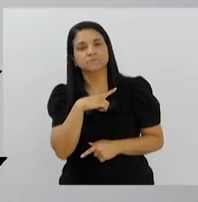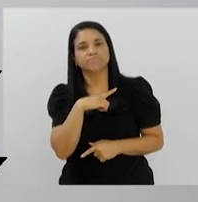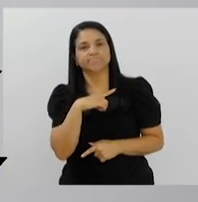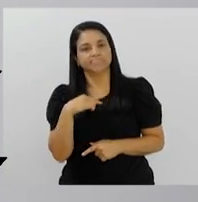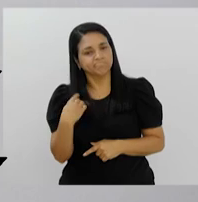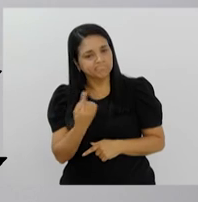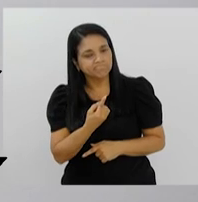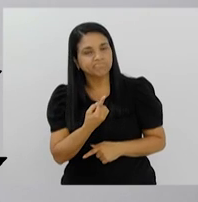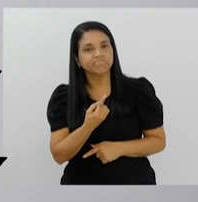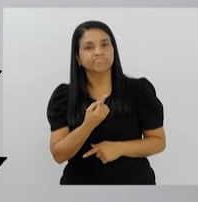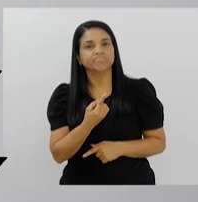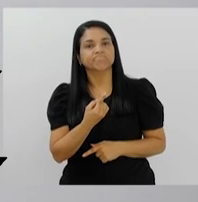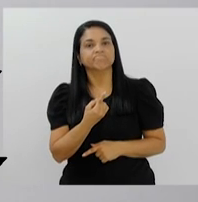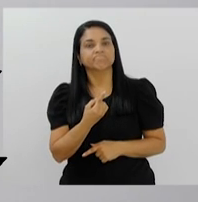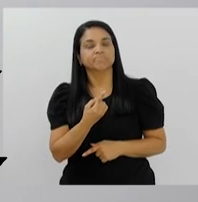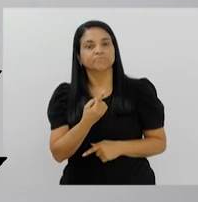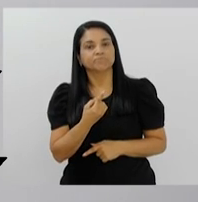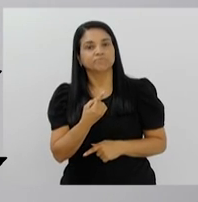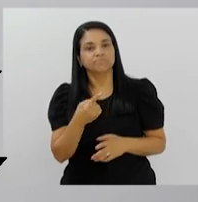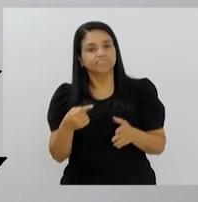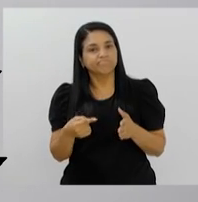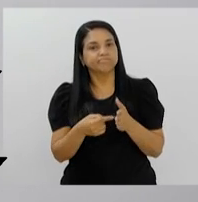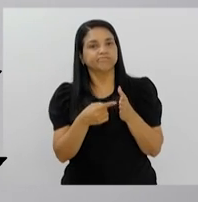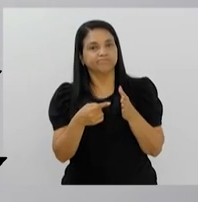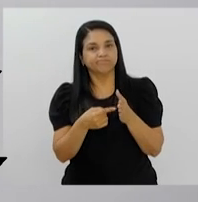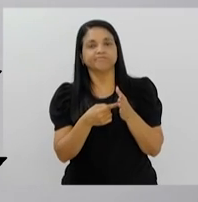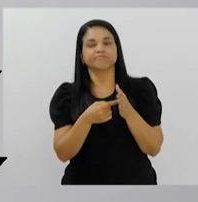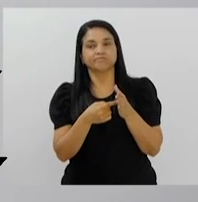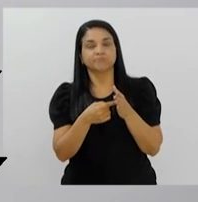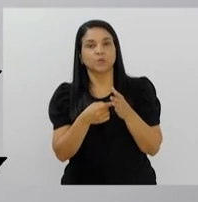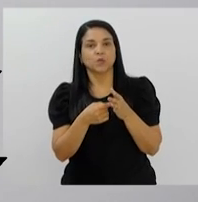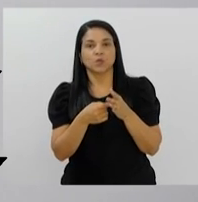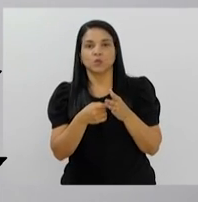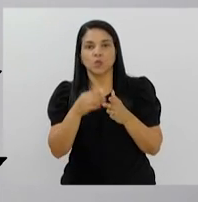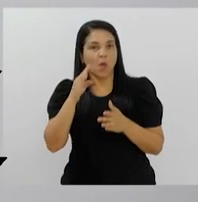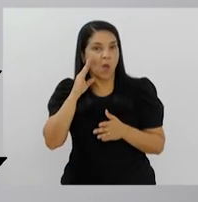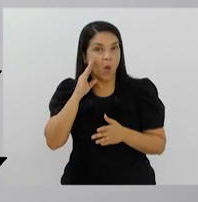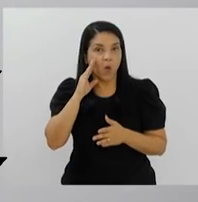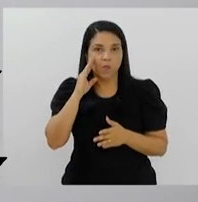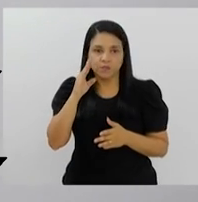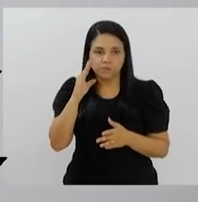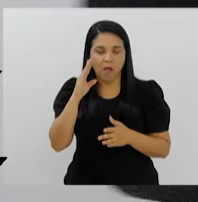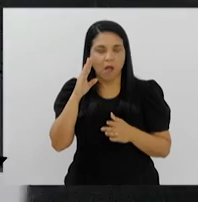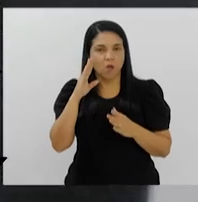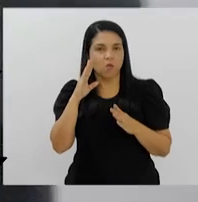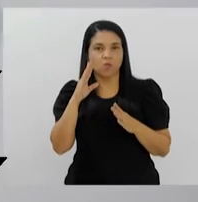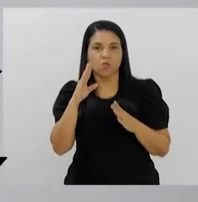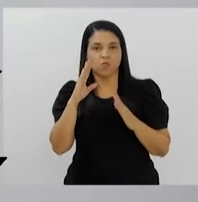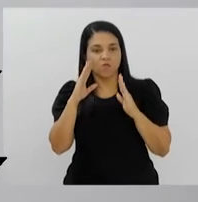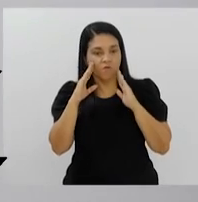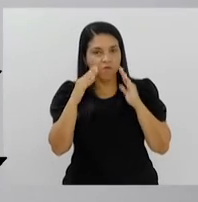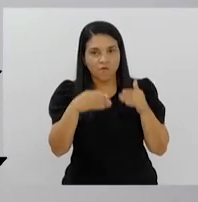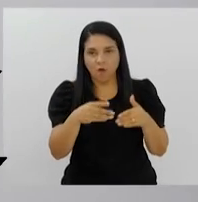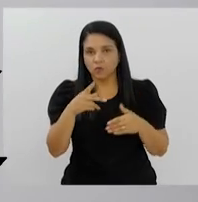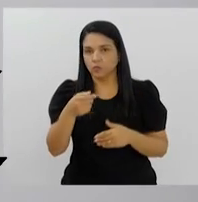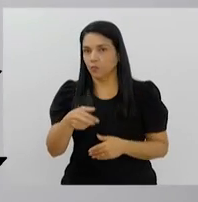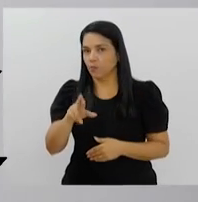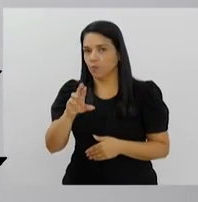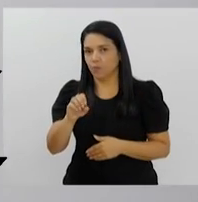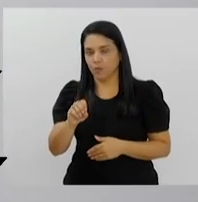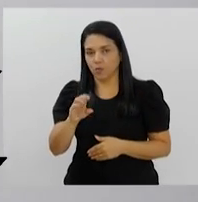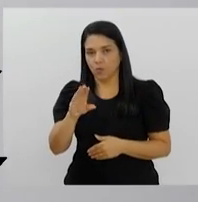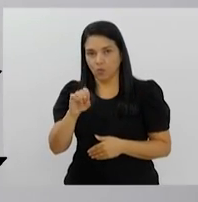considerável né não é o principal segmento no Procom principal segmento hoje são as concessionárias de serviços